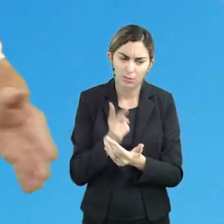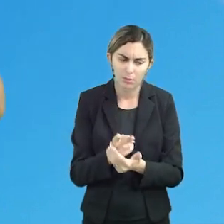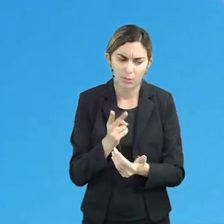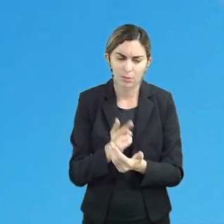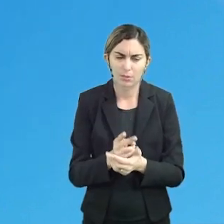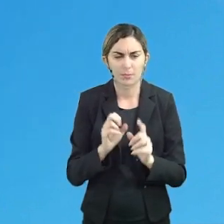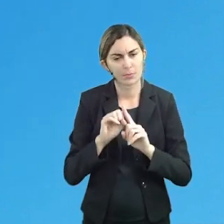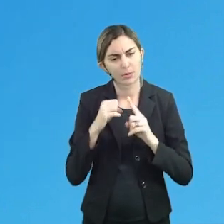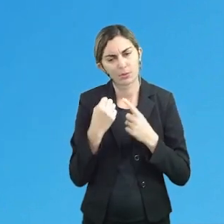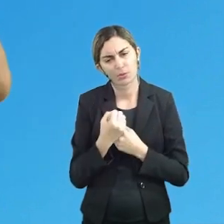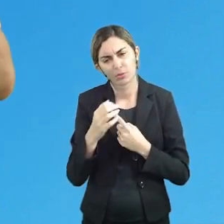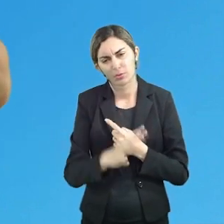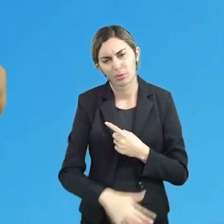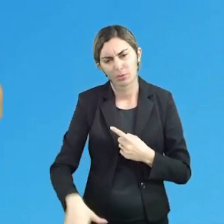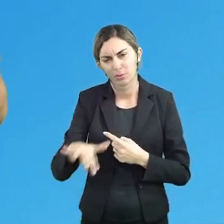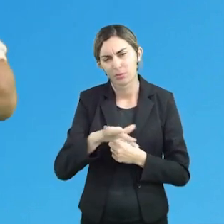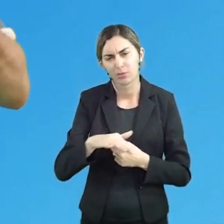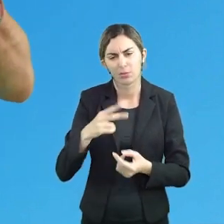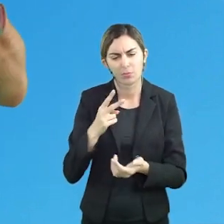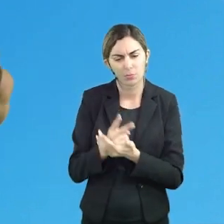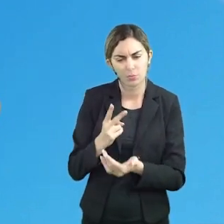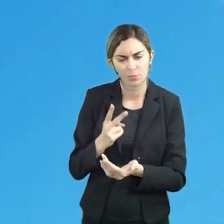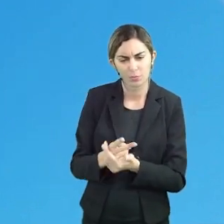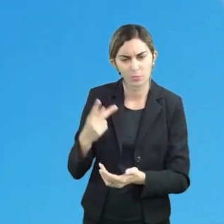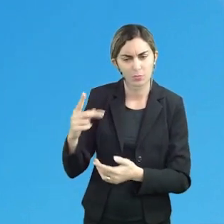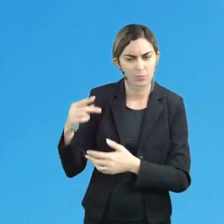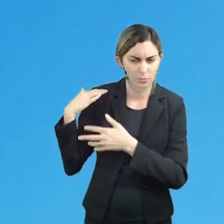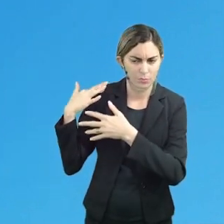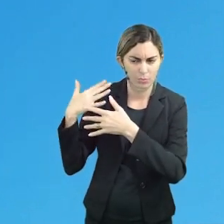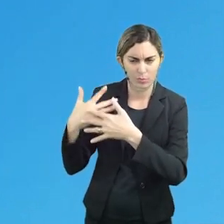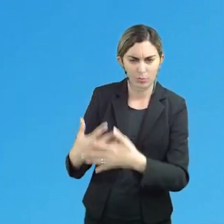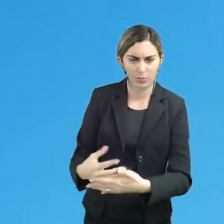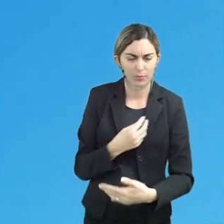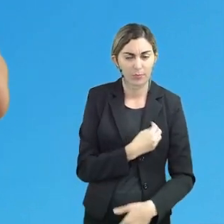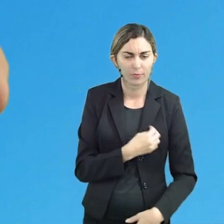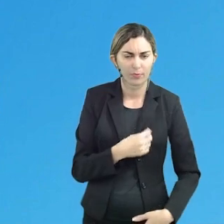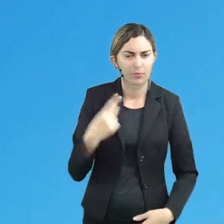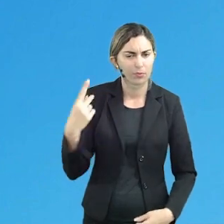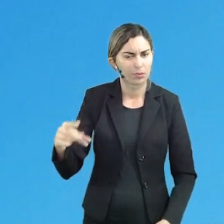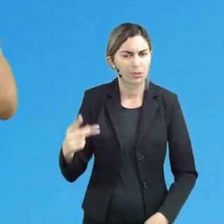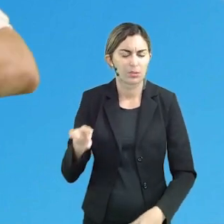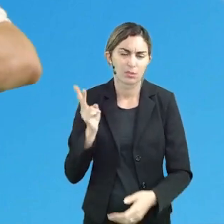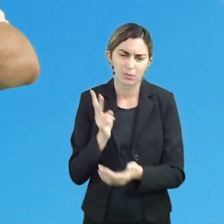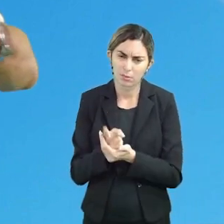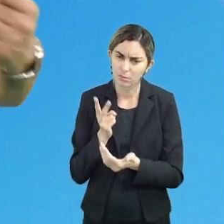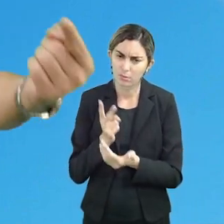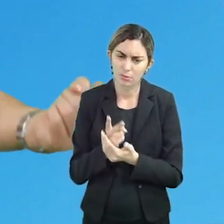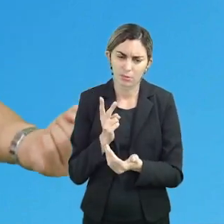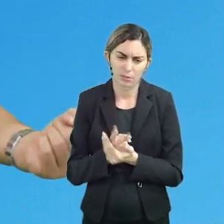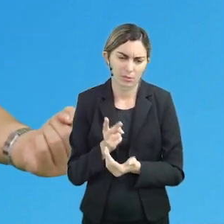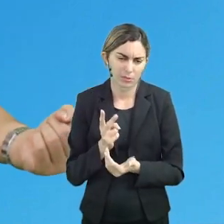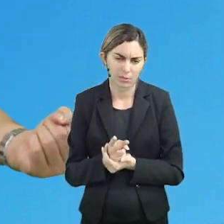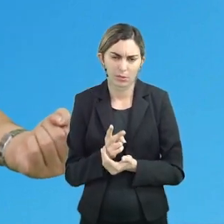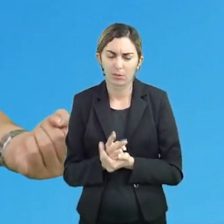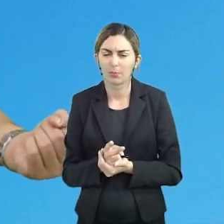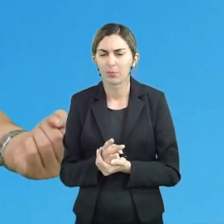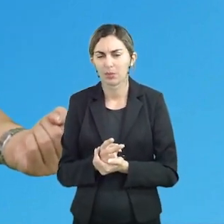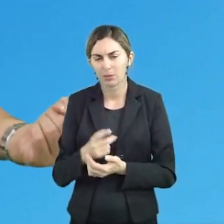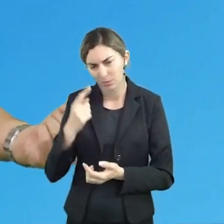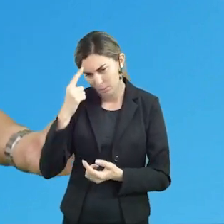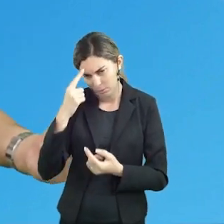questão social permeou a sua trajetória. Ele permaneceu, certo, sempre com